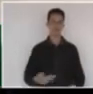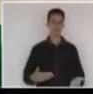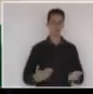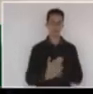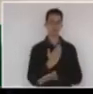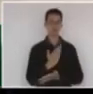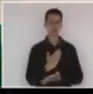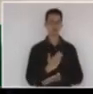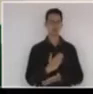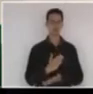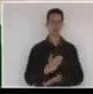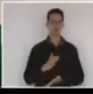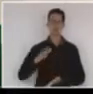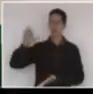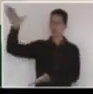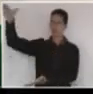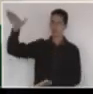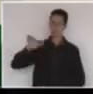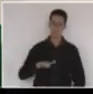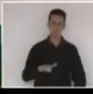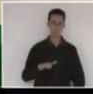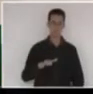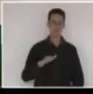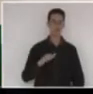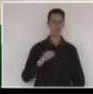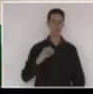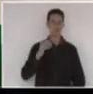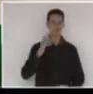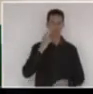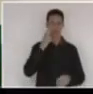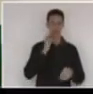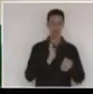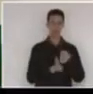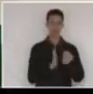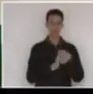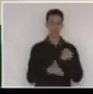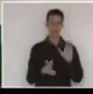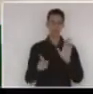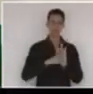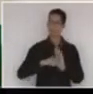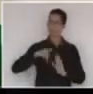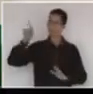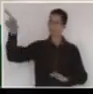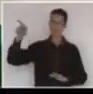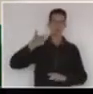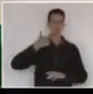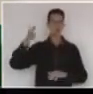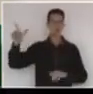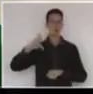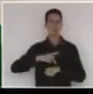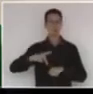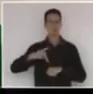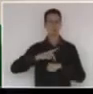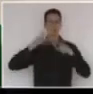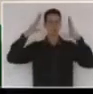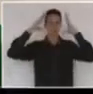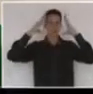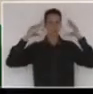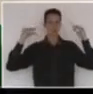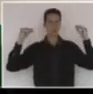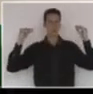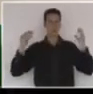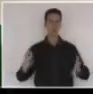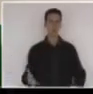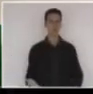europa para fazer com que o preço da safra colhida aqui em